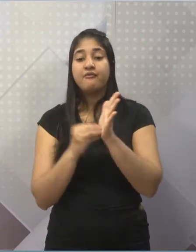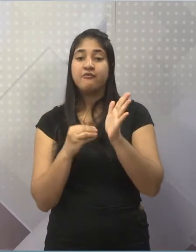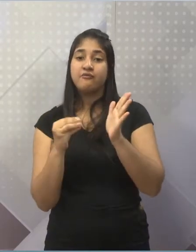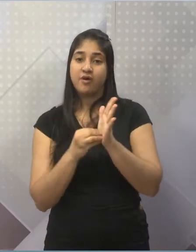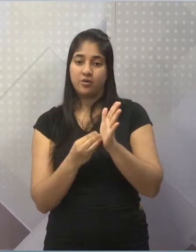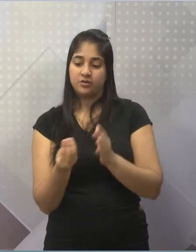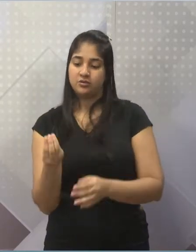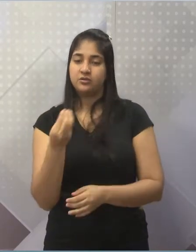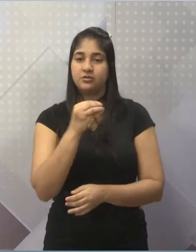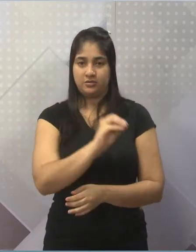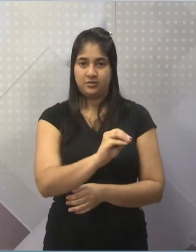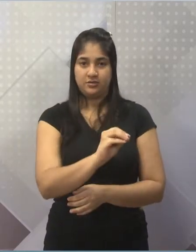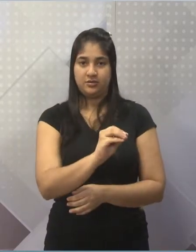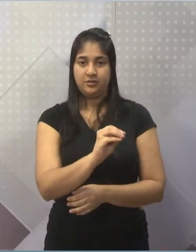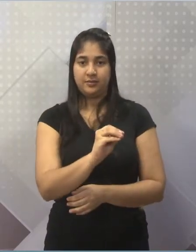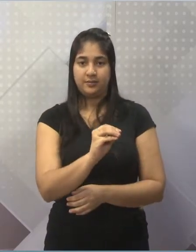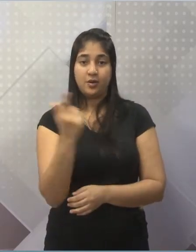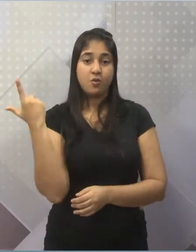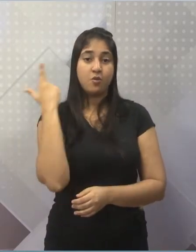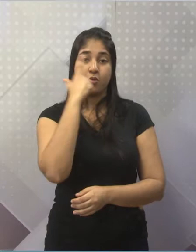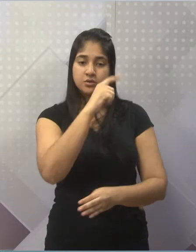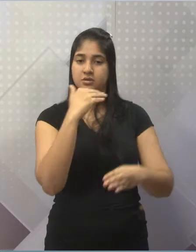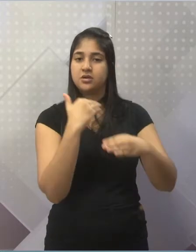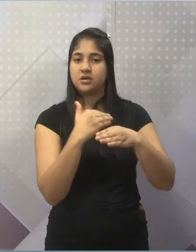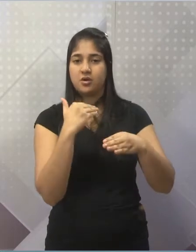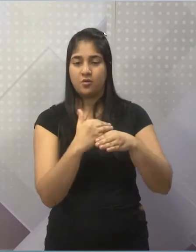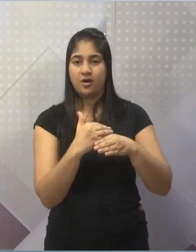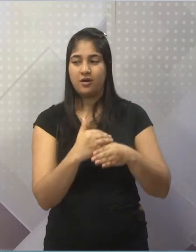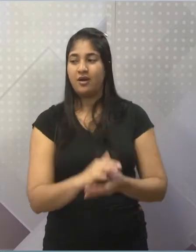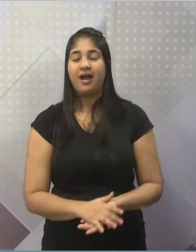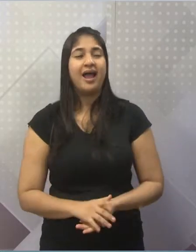faltando para que eles sejam proporcionais. Eu não vou